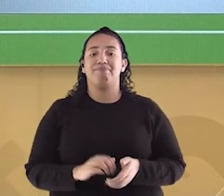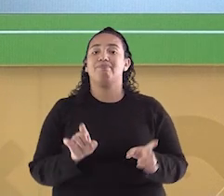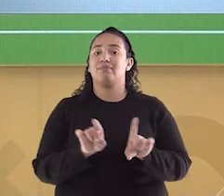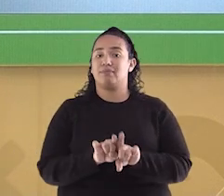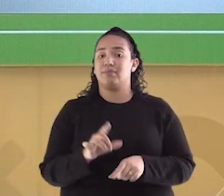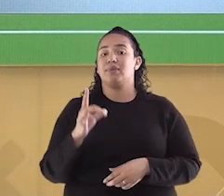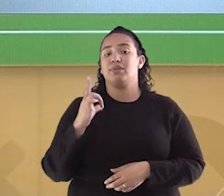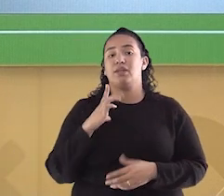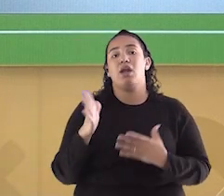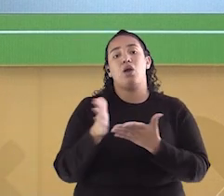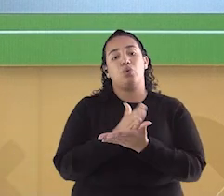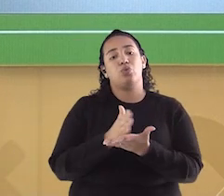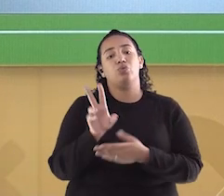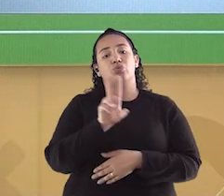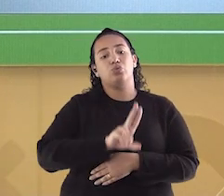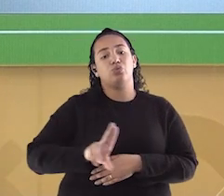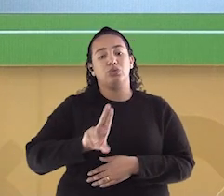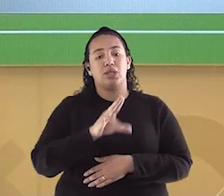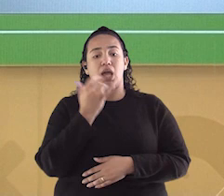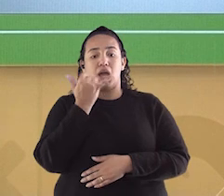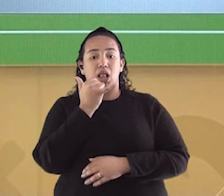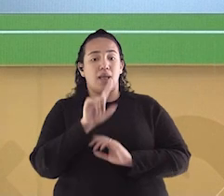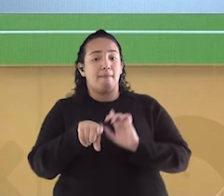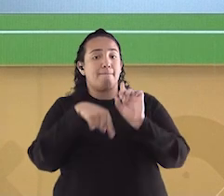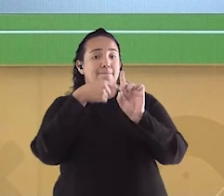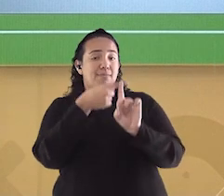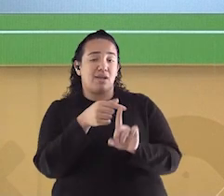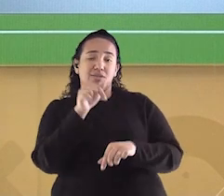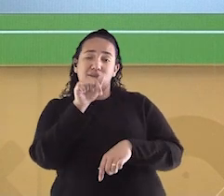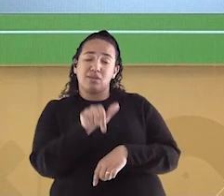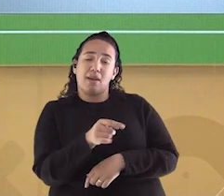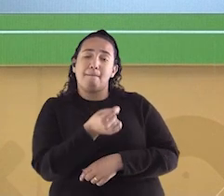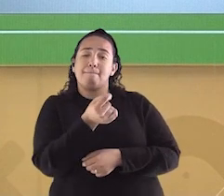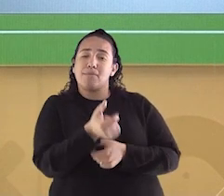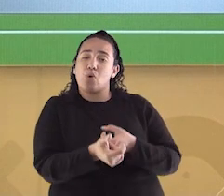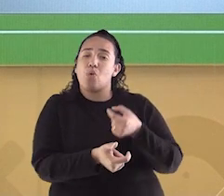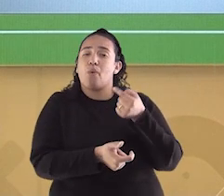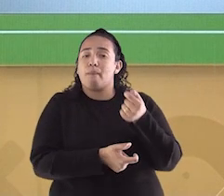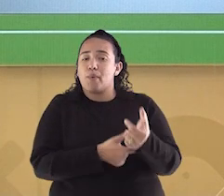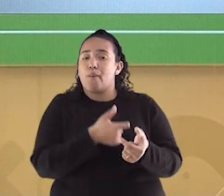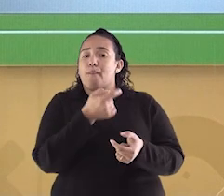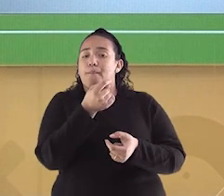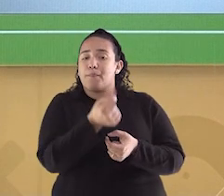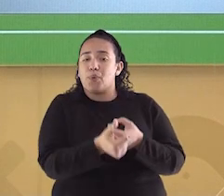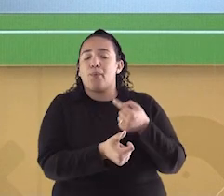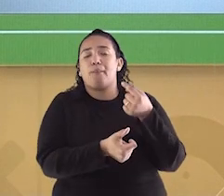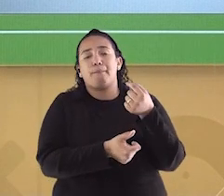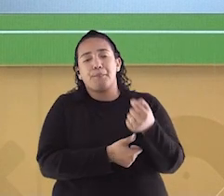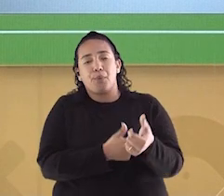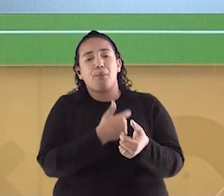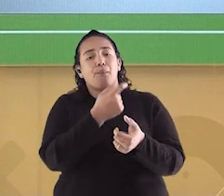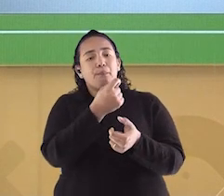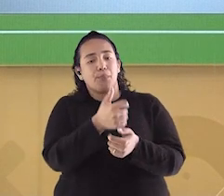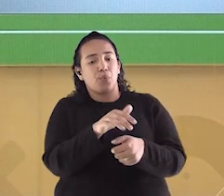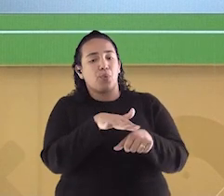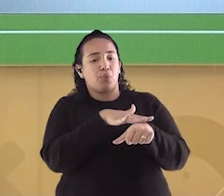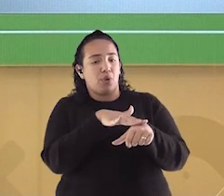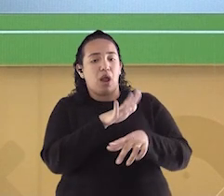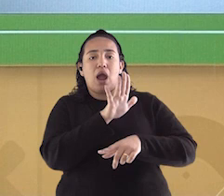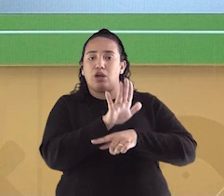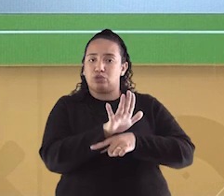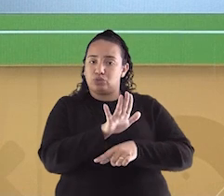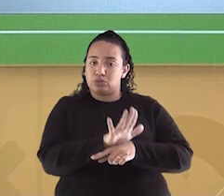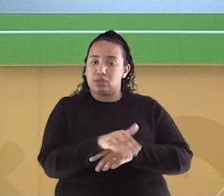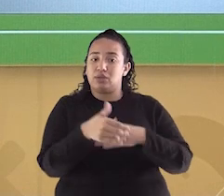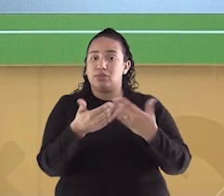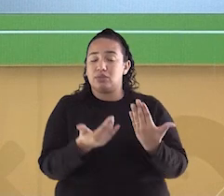usam energias mais agressivas, como essa aqui. É gradual, ou seja, você vai receber aquela radiação a longo prazo,